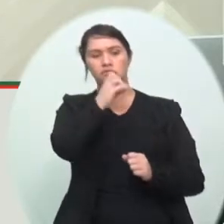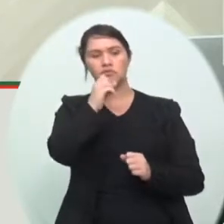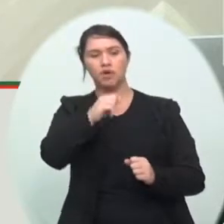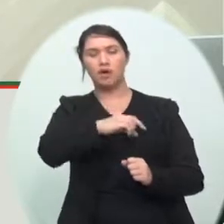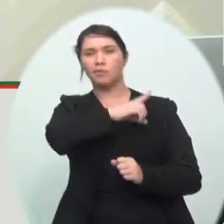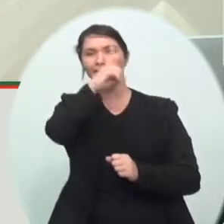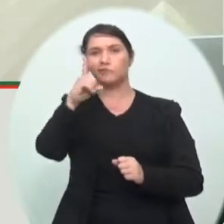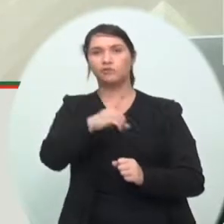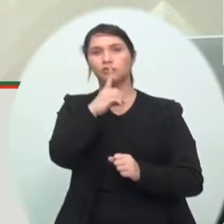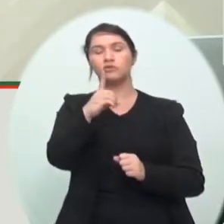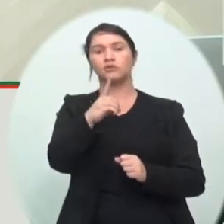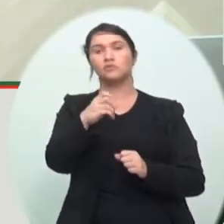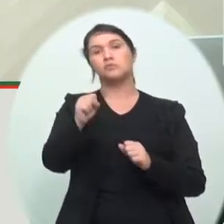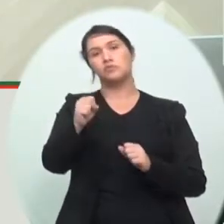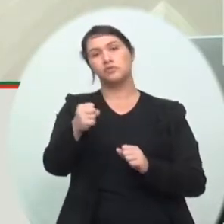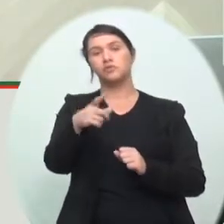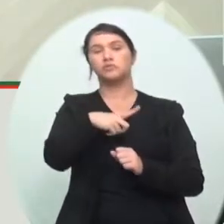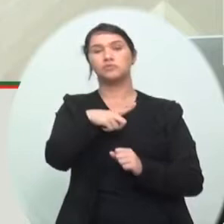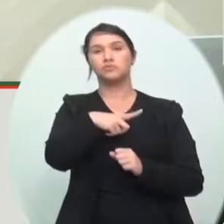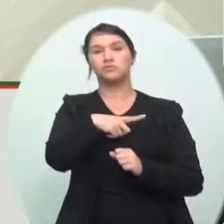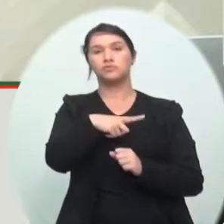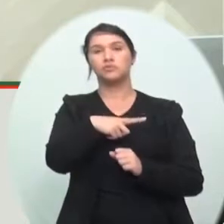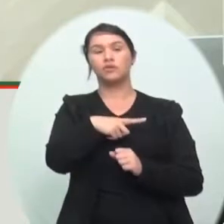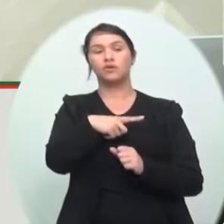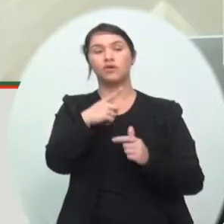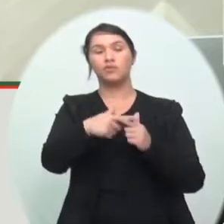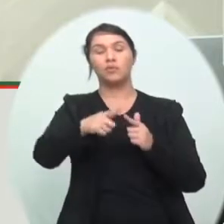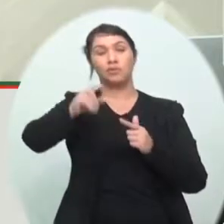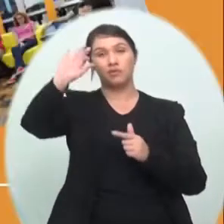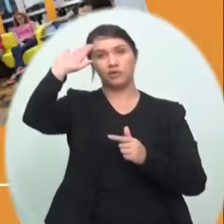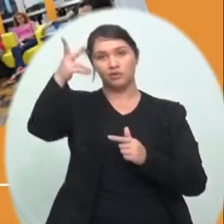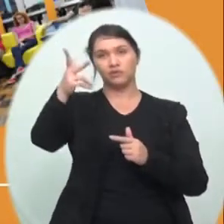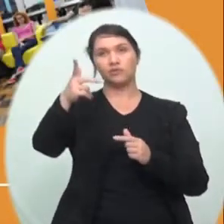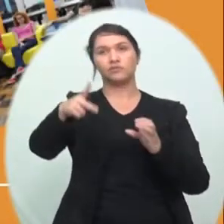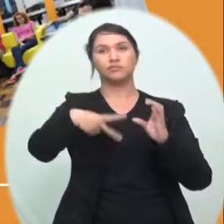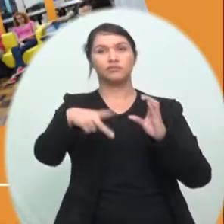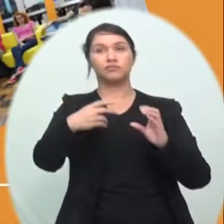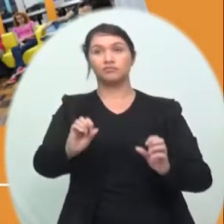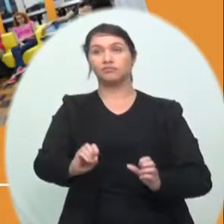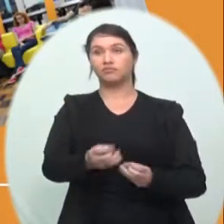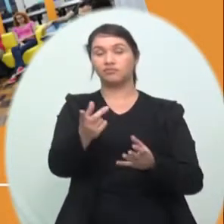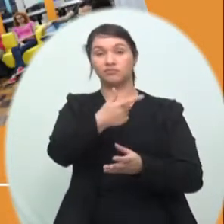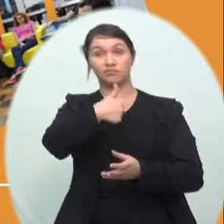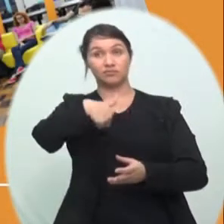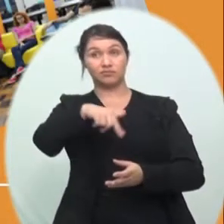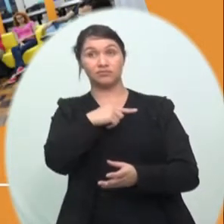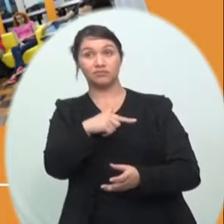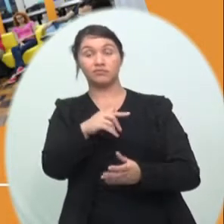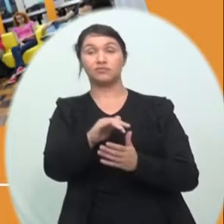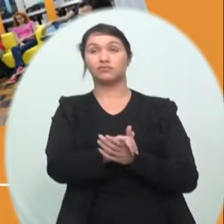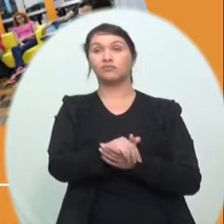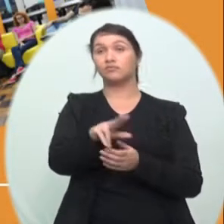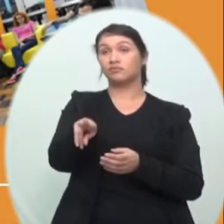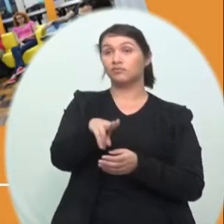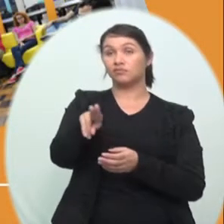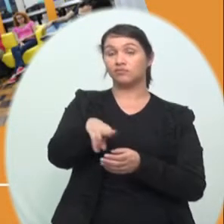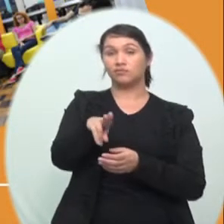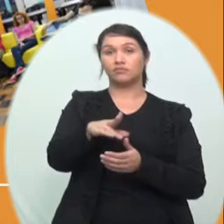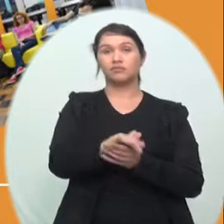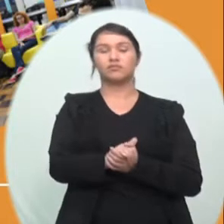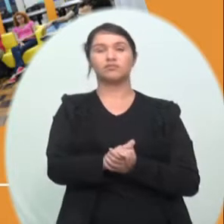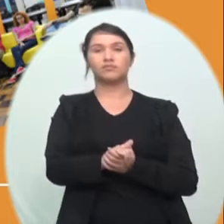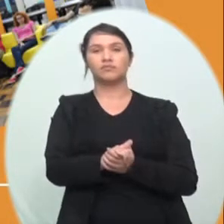trazer soluções reais para a Câmara de Vereadores. Eu acho que, a partir desse momento, a gente vai estar já utilizando o nosso ecossistema a gerar